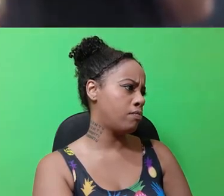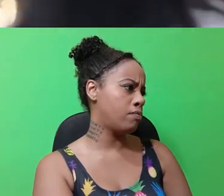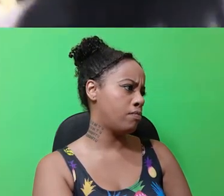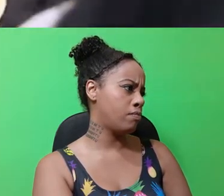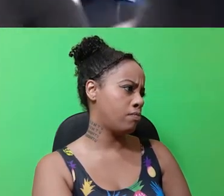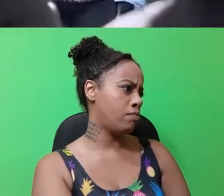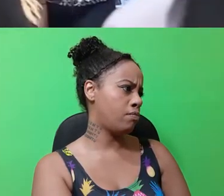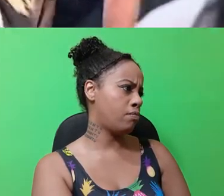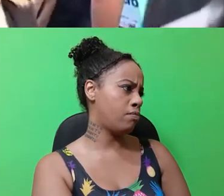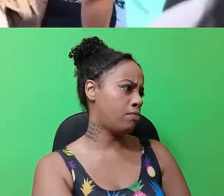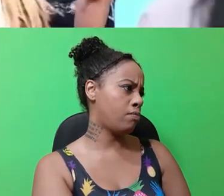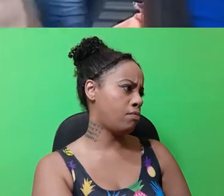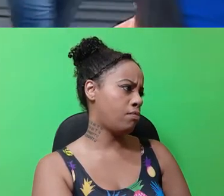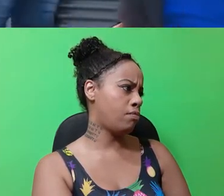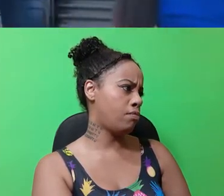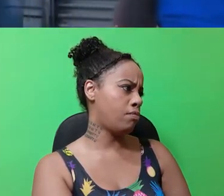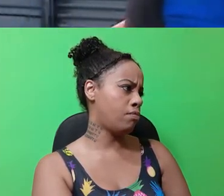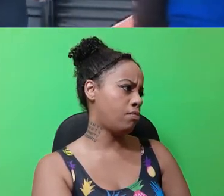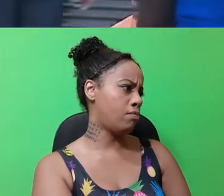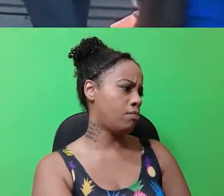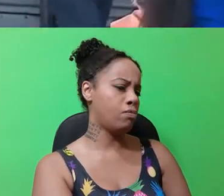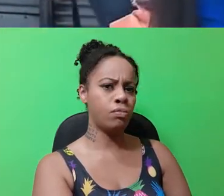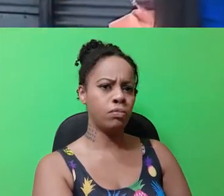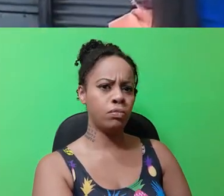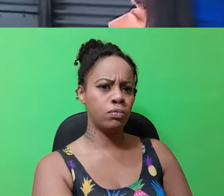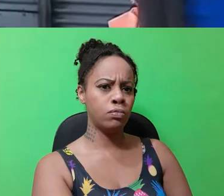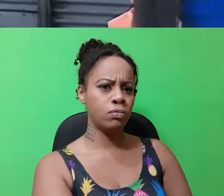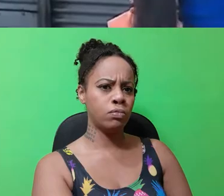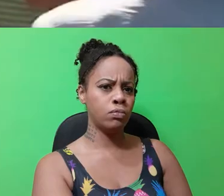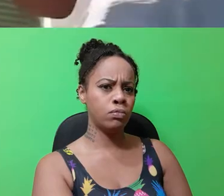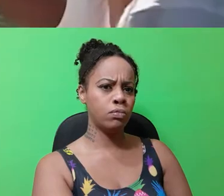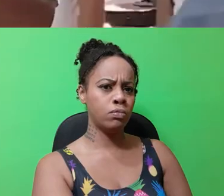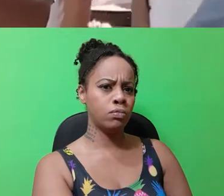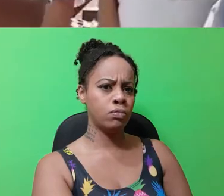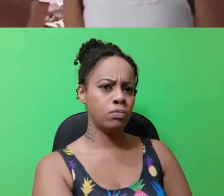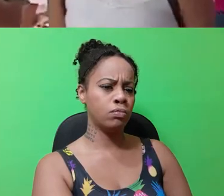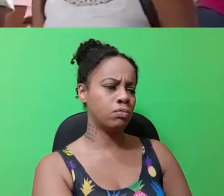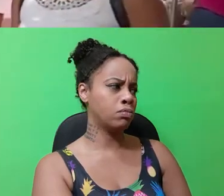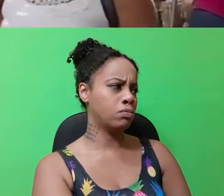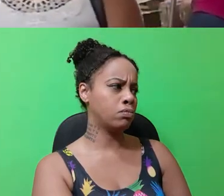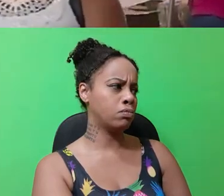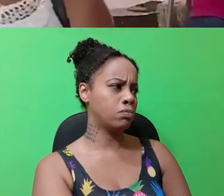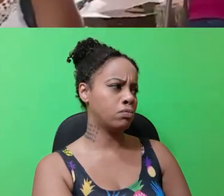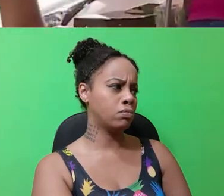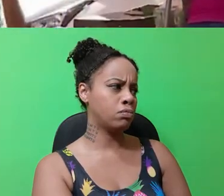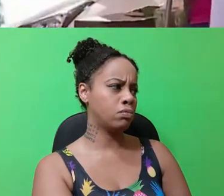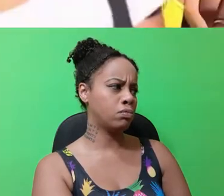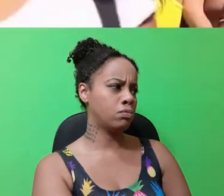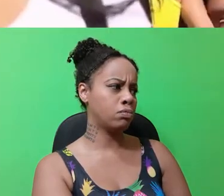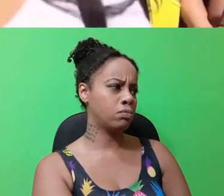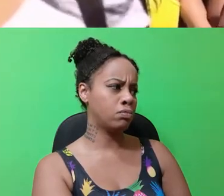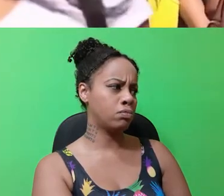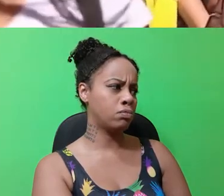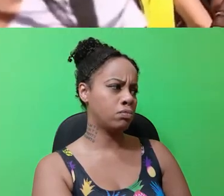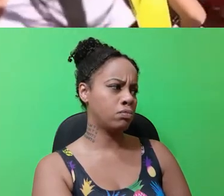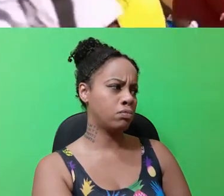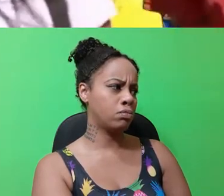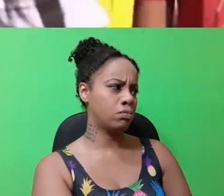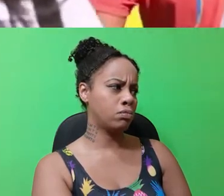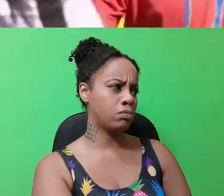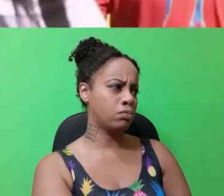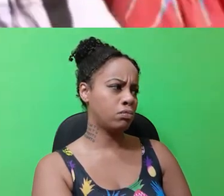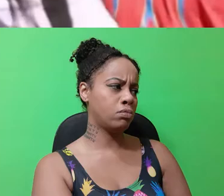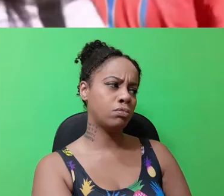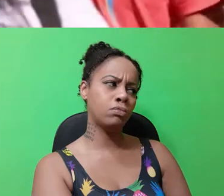pelo governo federal, seria de R$ 200. Muitos deputados pediam um valor de R$ 500, inclusive iam levar para votação o valor